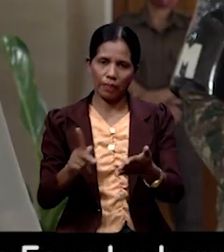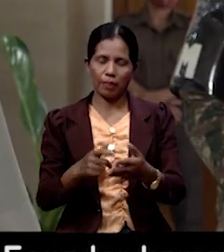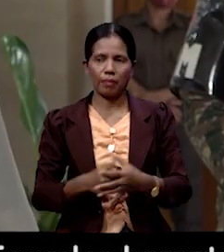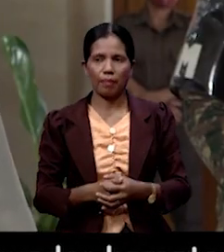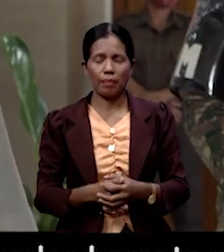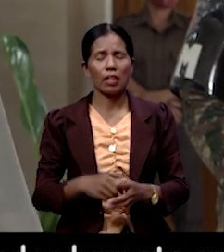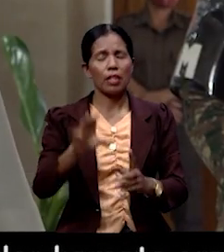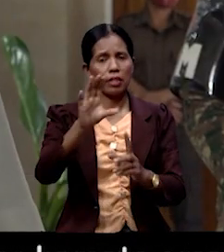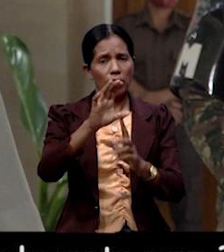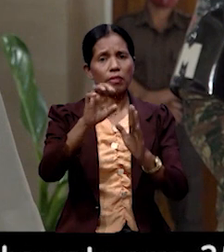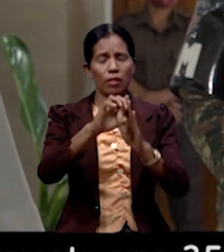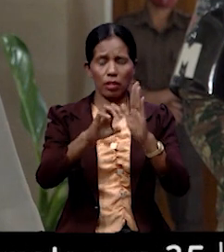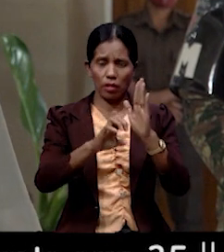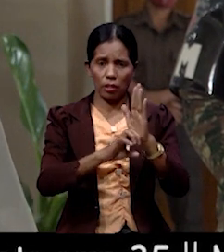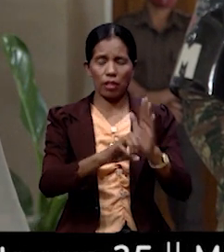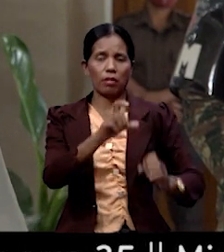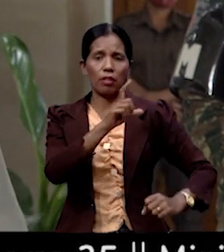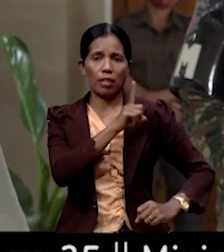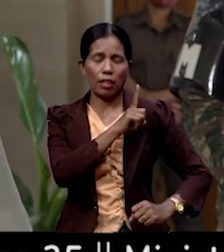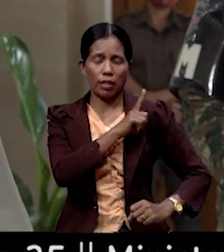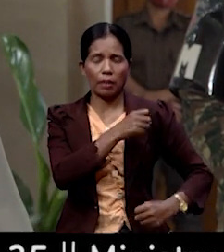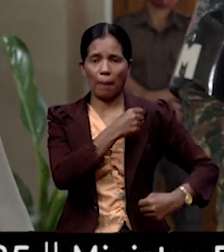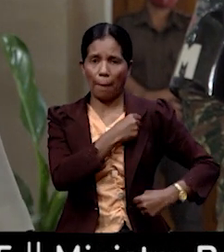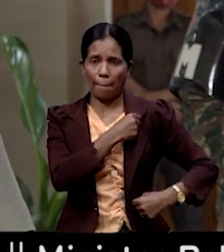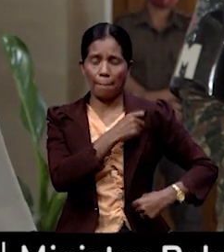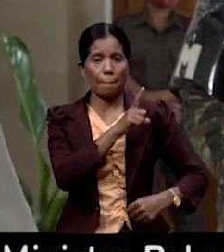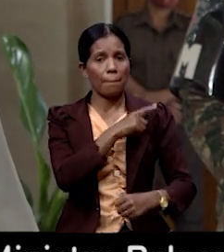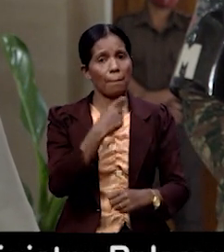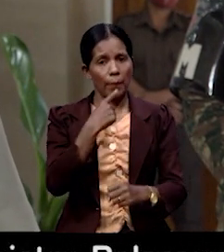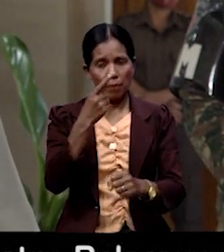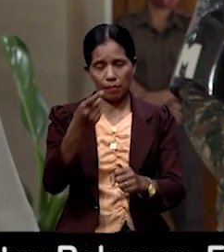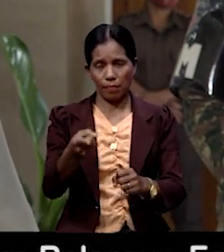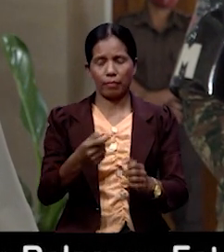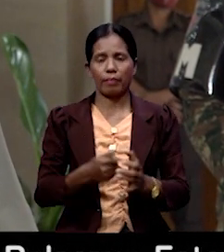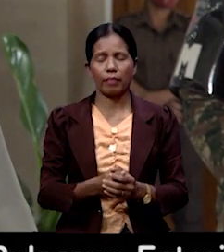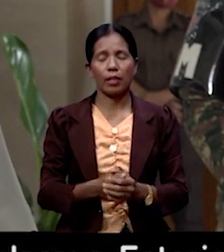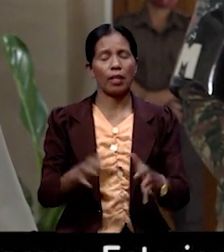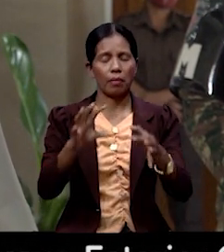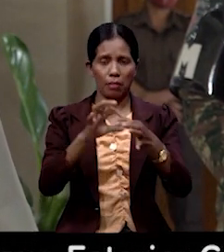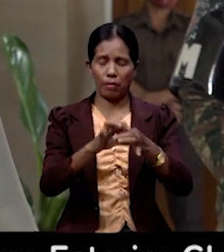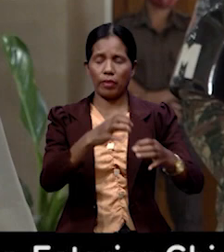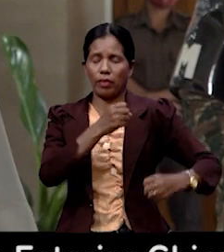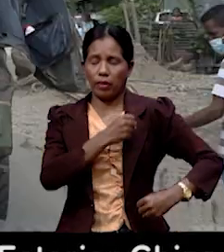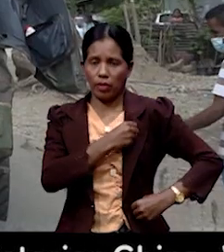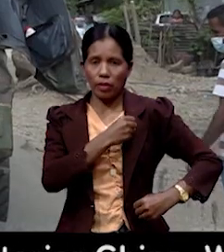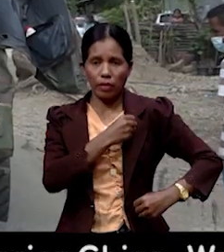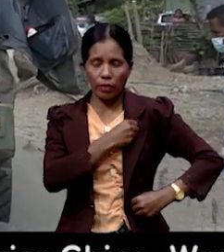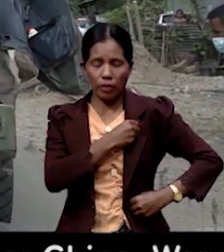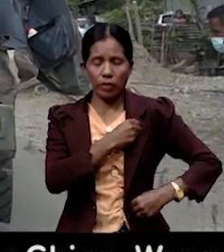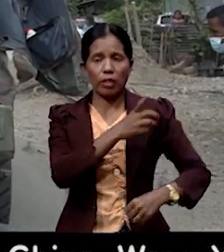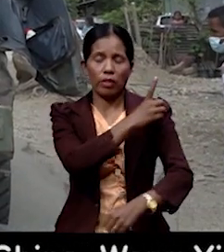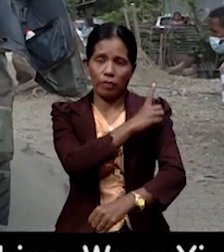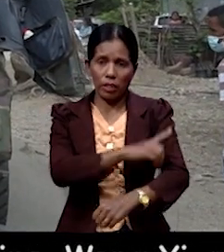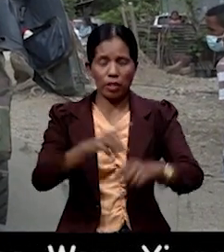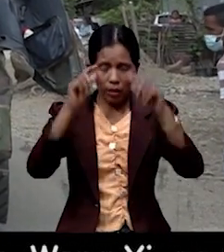Chefe Estado-Maior General FFDTL Tenente General Leranan Timur Hateteng, membro falentil Força Defesa Timor-Leste